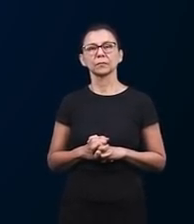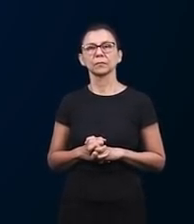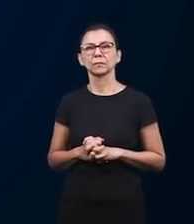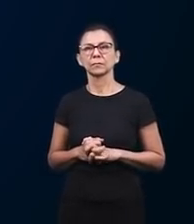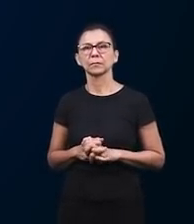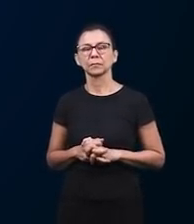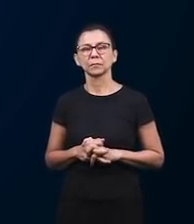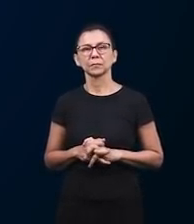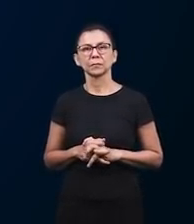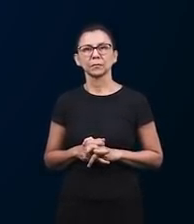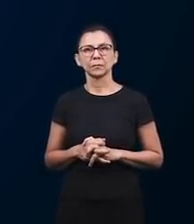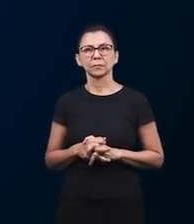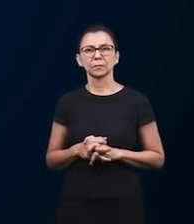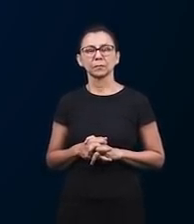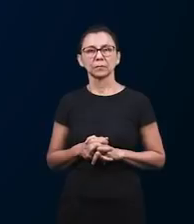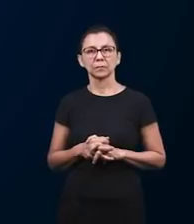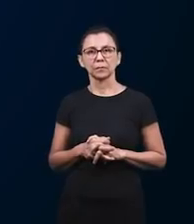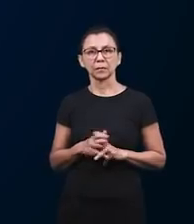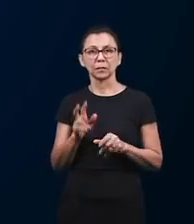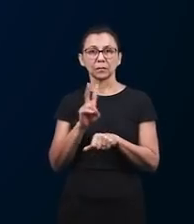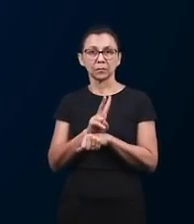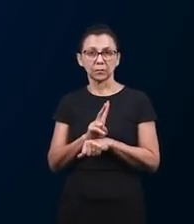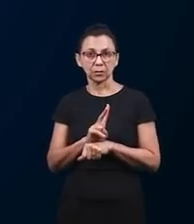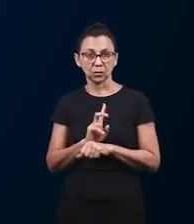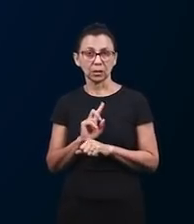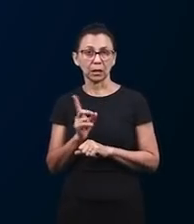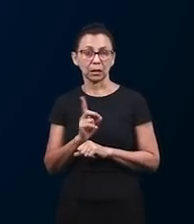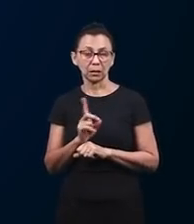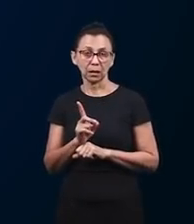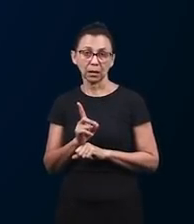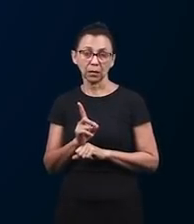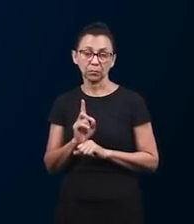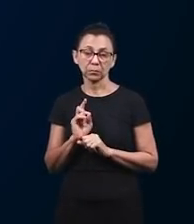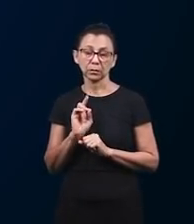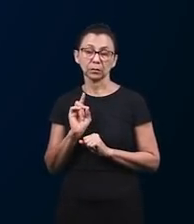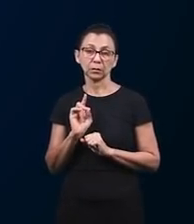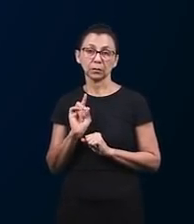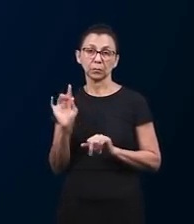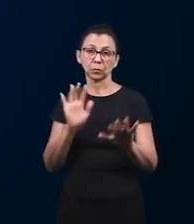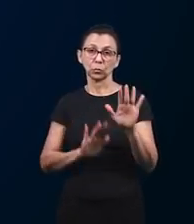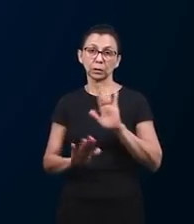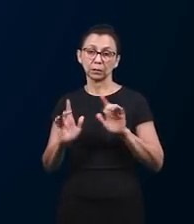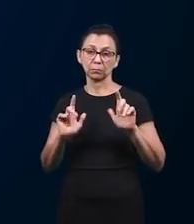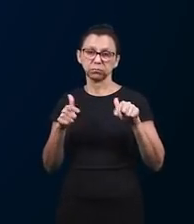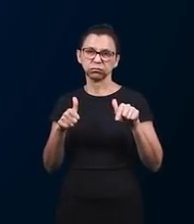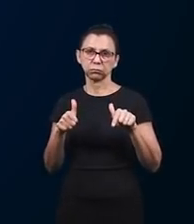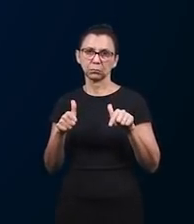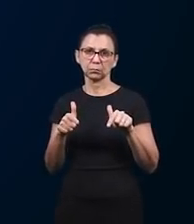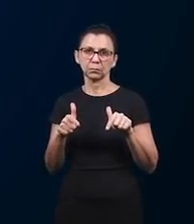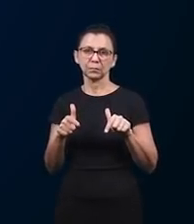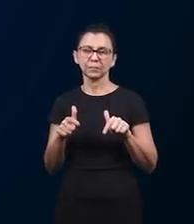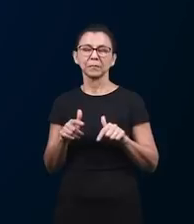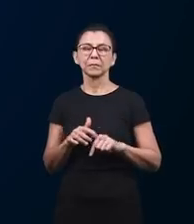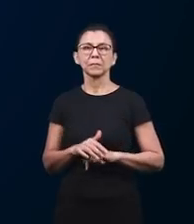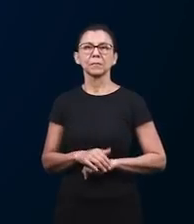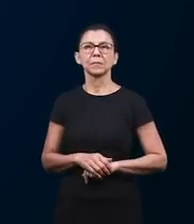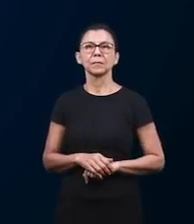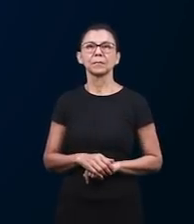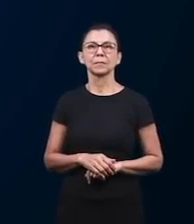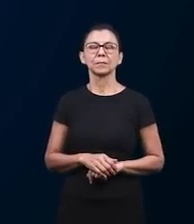Porque senão virei sobre ti como um ladrão e não saberás a que hora sobre ti virei. Então